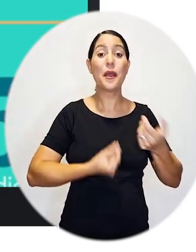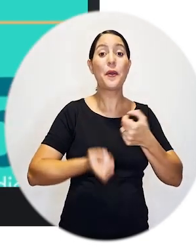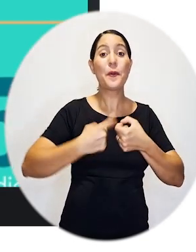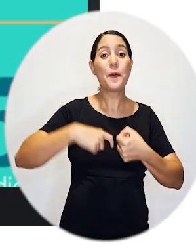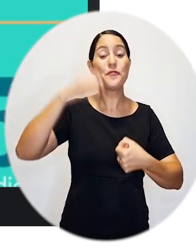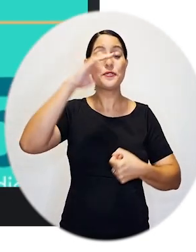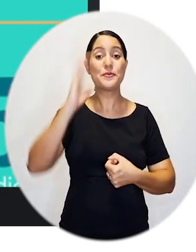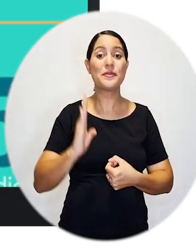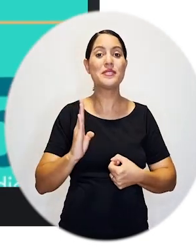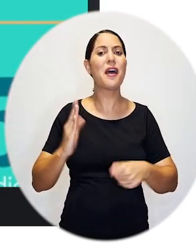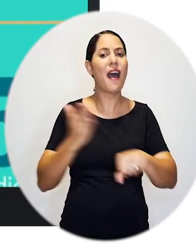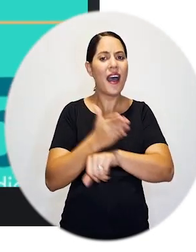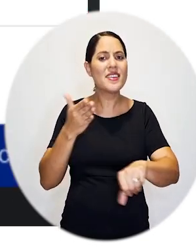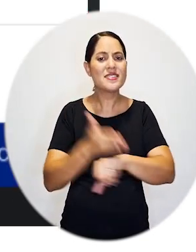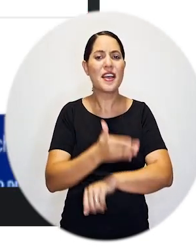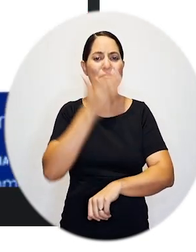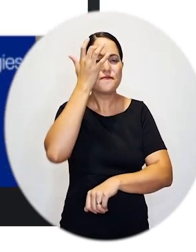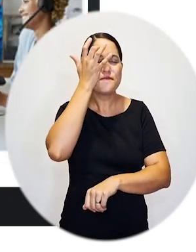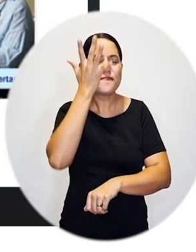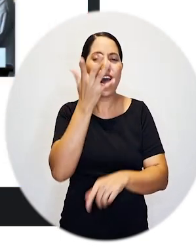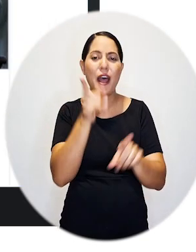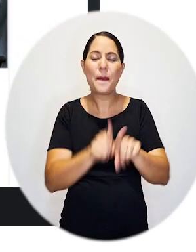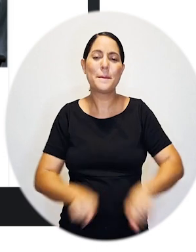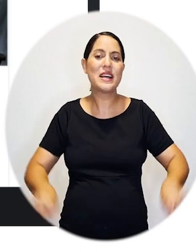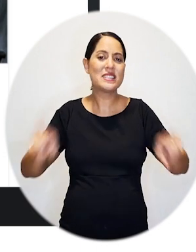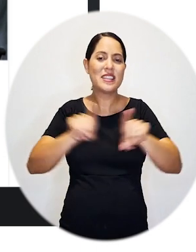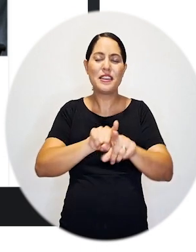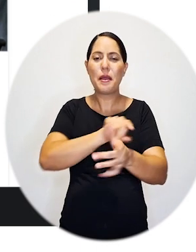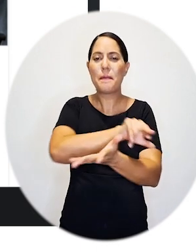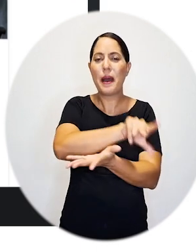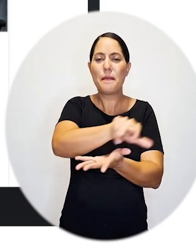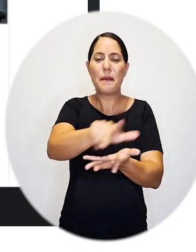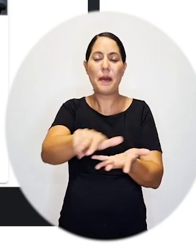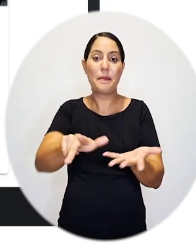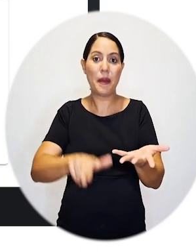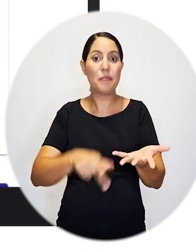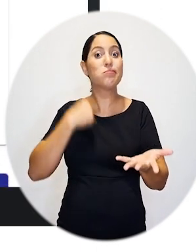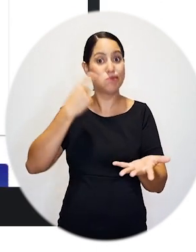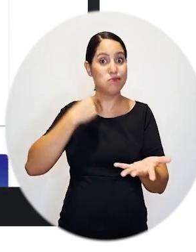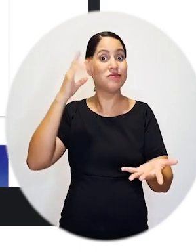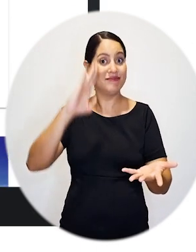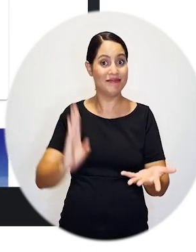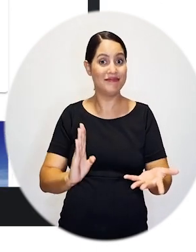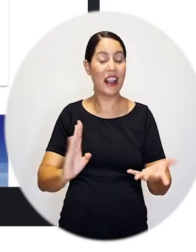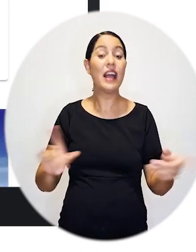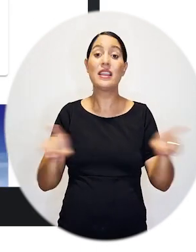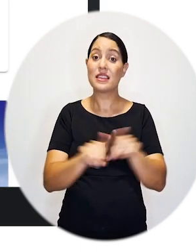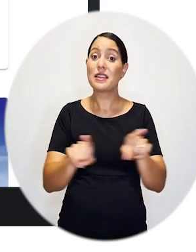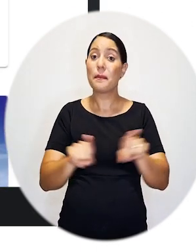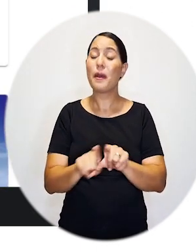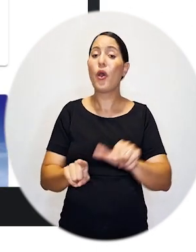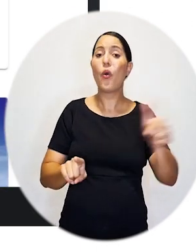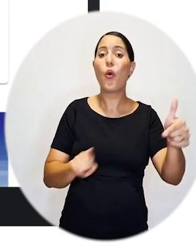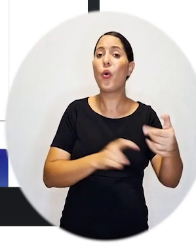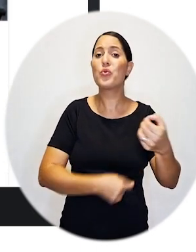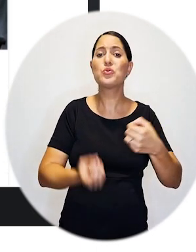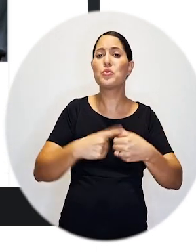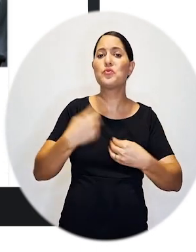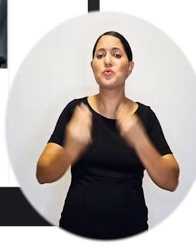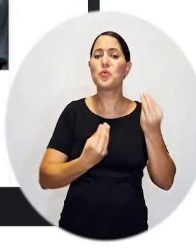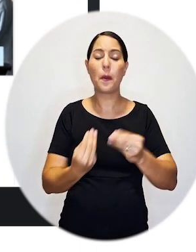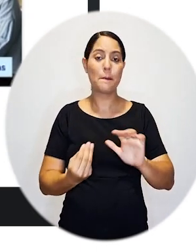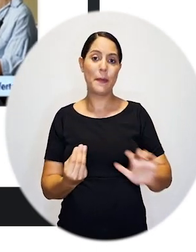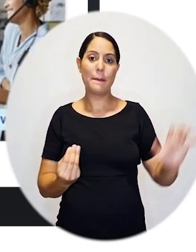os convênios nacionais, sendo possível acessar e usufruir de todas as parcerias disponíveis à advocacia do país. É